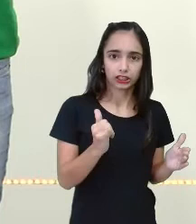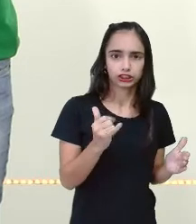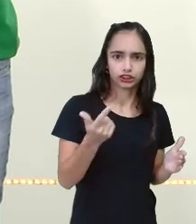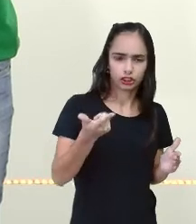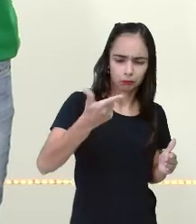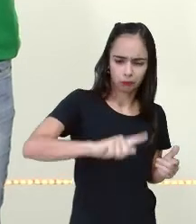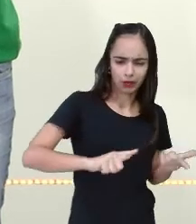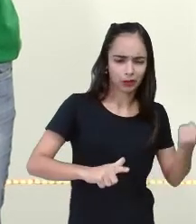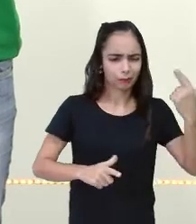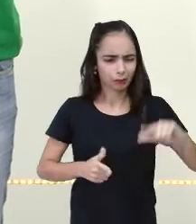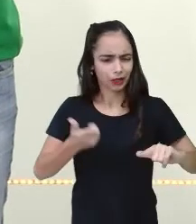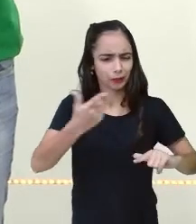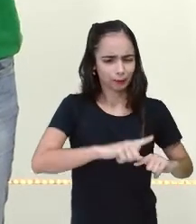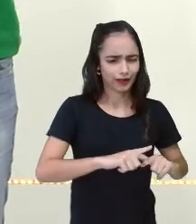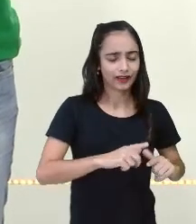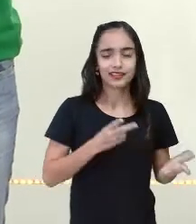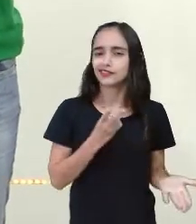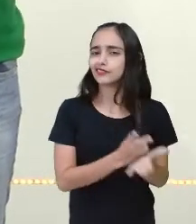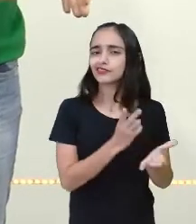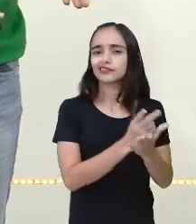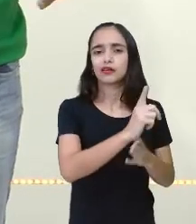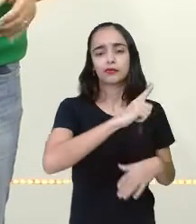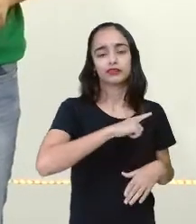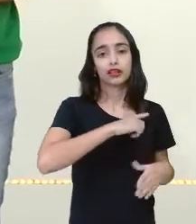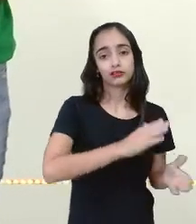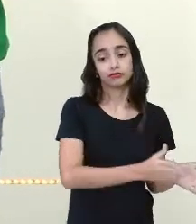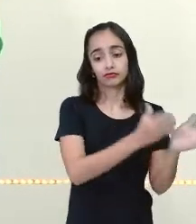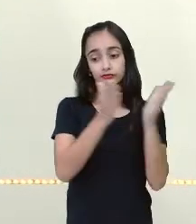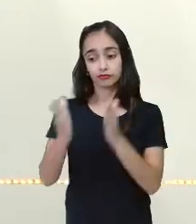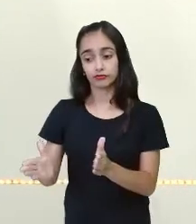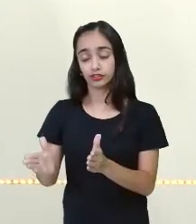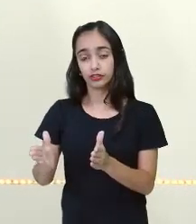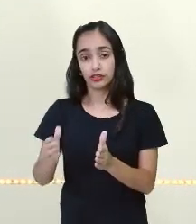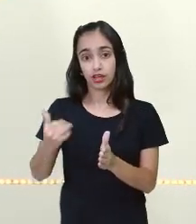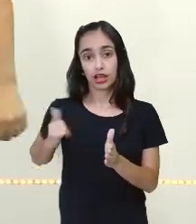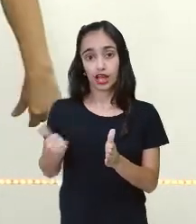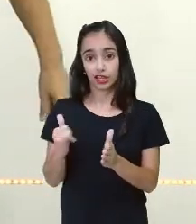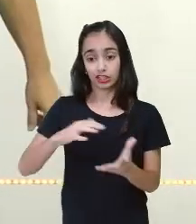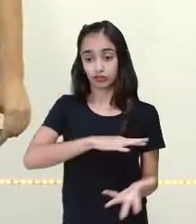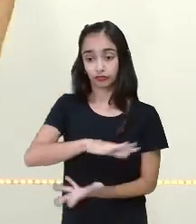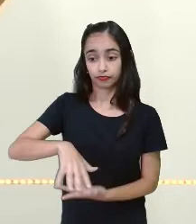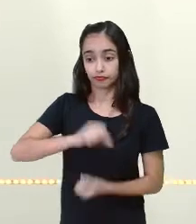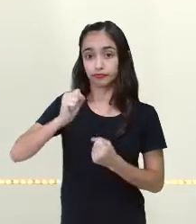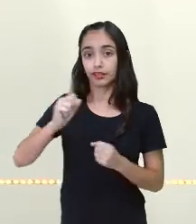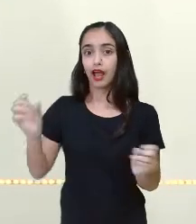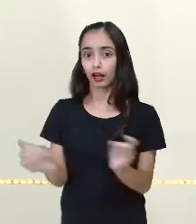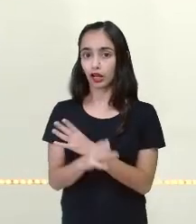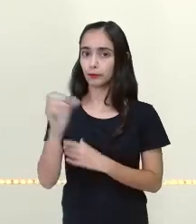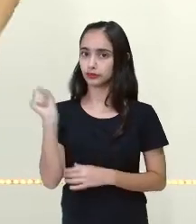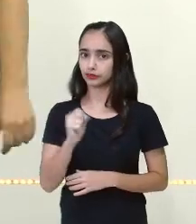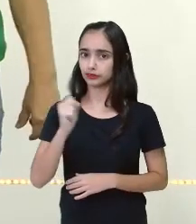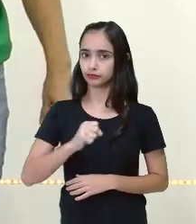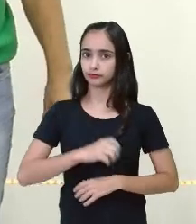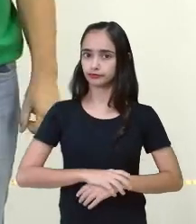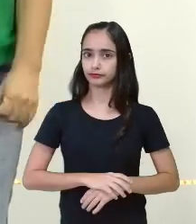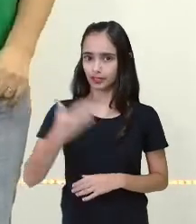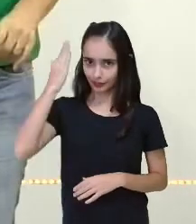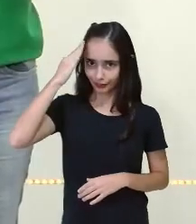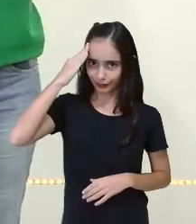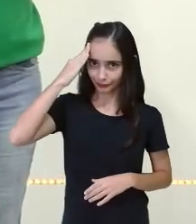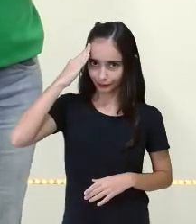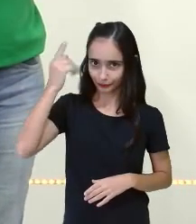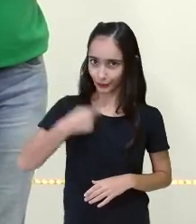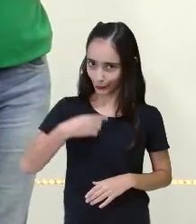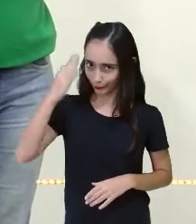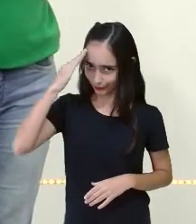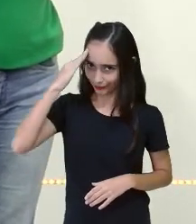energia sustentável, ela acaba, se você não usar com sabedoria, tá? Espero que vocês tenham entendido. Eu entendi. Professora